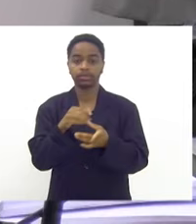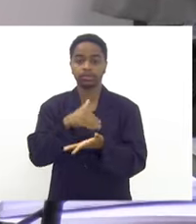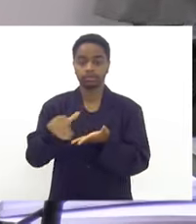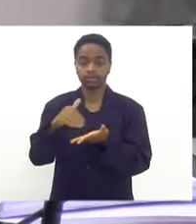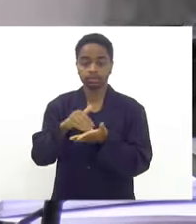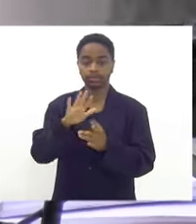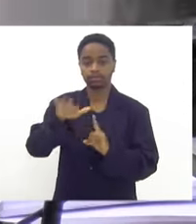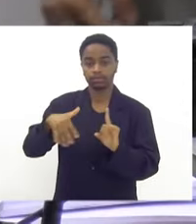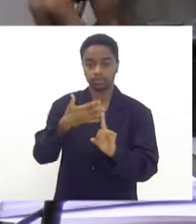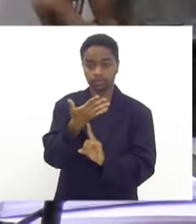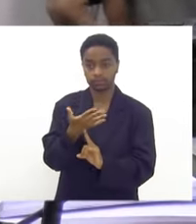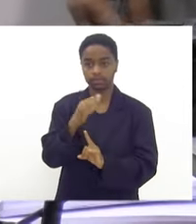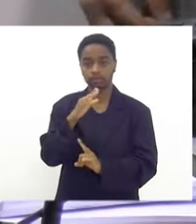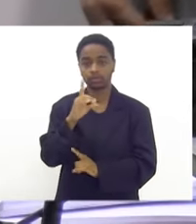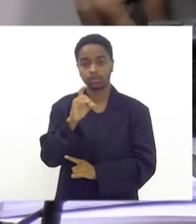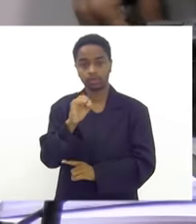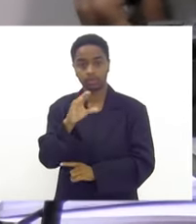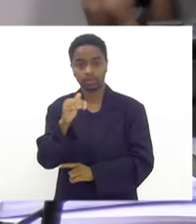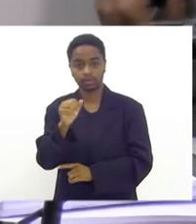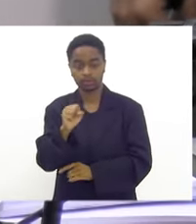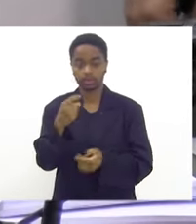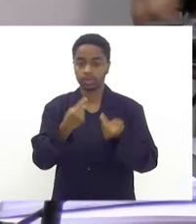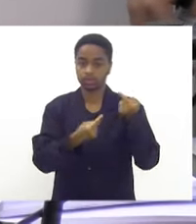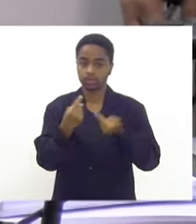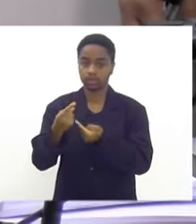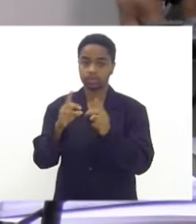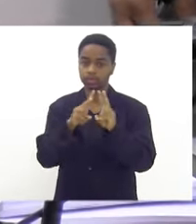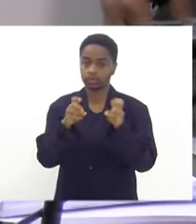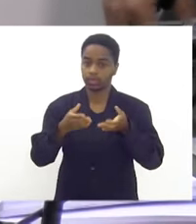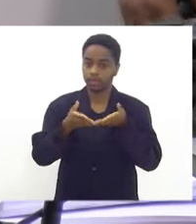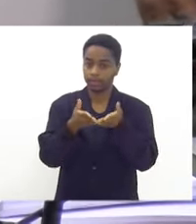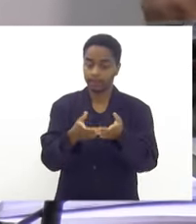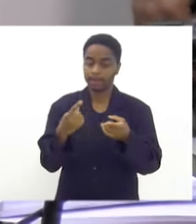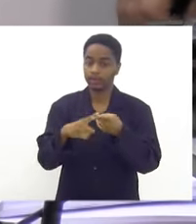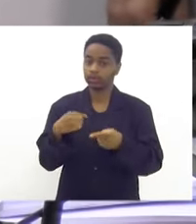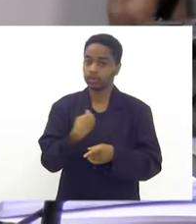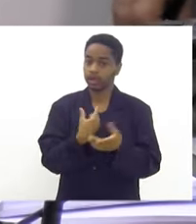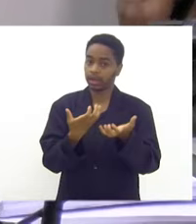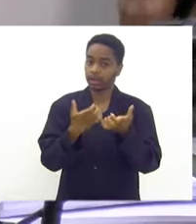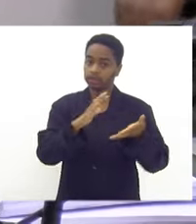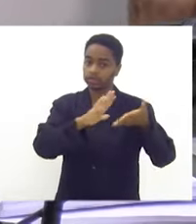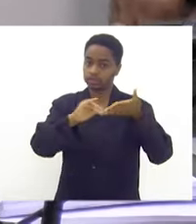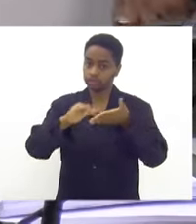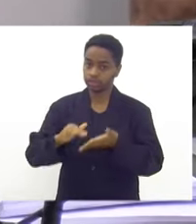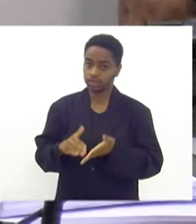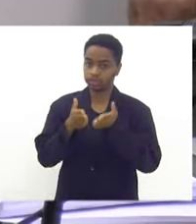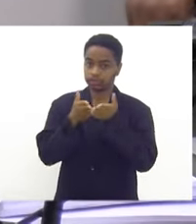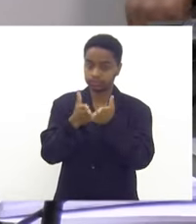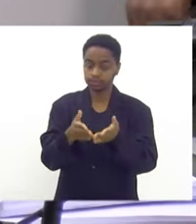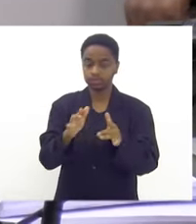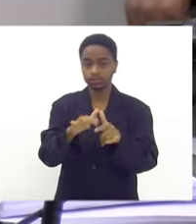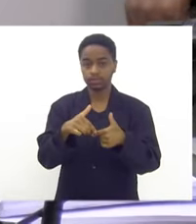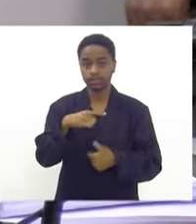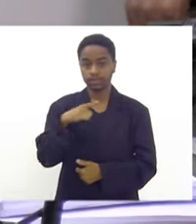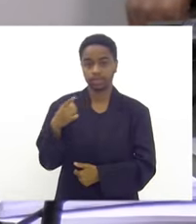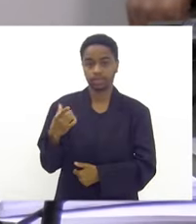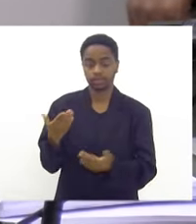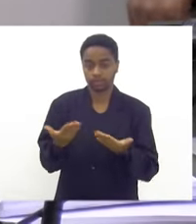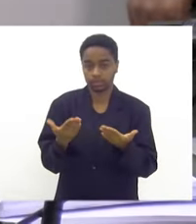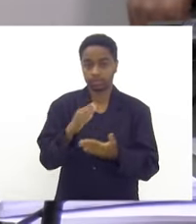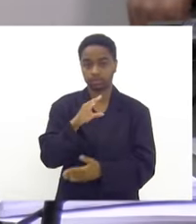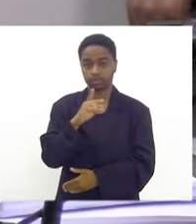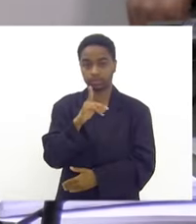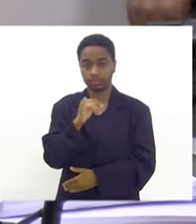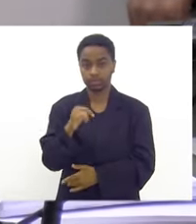Ambiente Docas para discutir a questão dos navios nós queremos retirar dessas embarcações e por isso que essa CP existe o foco